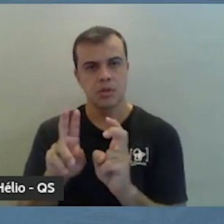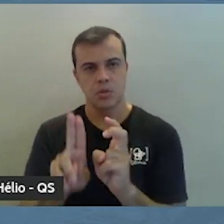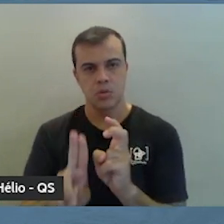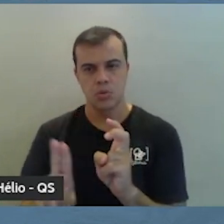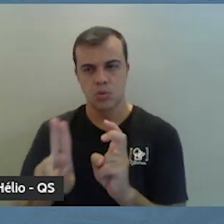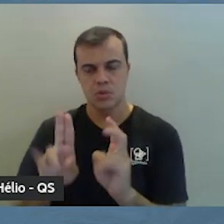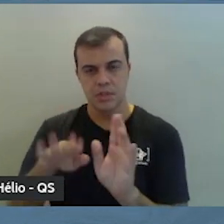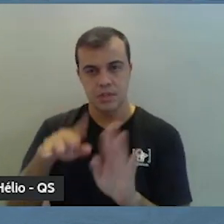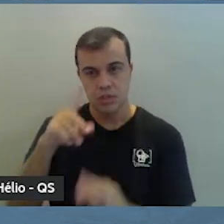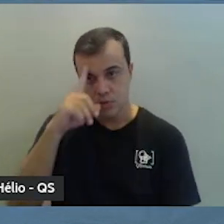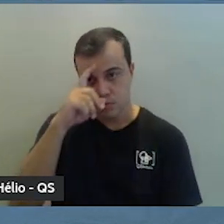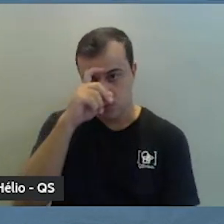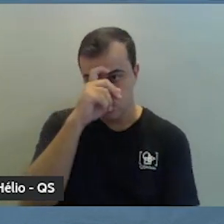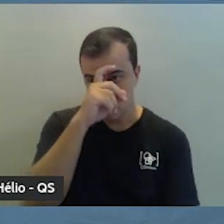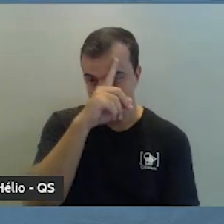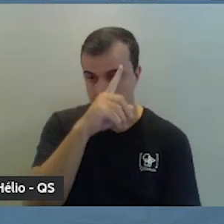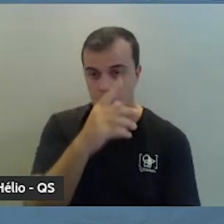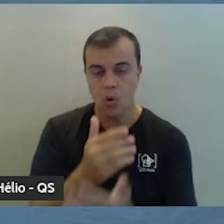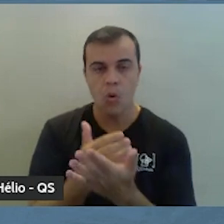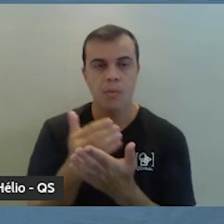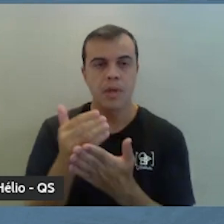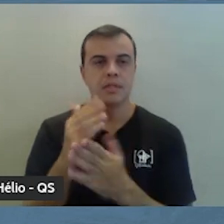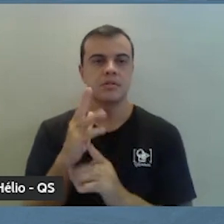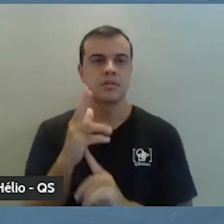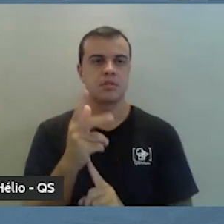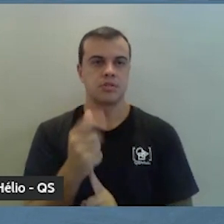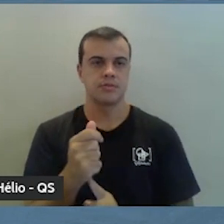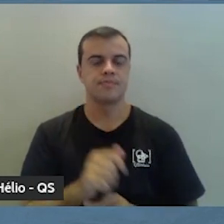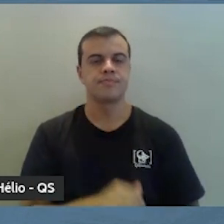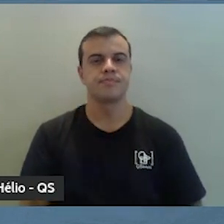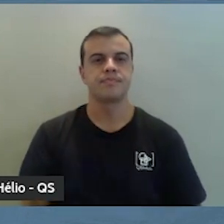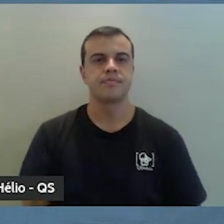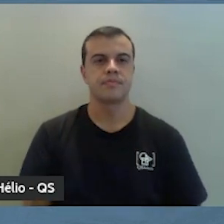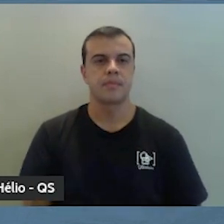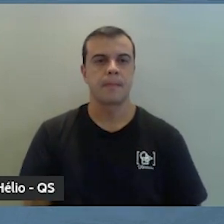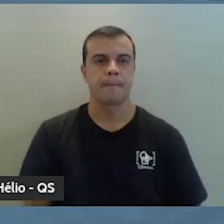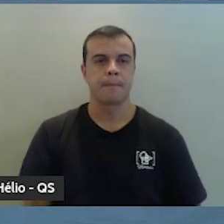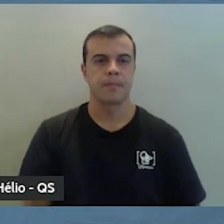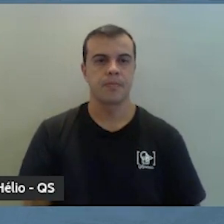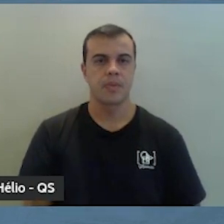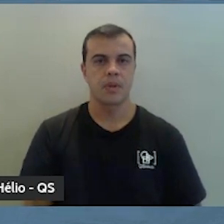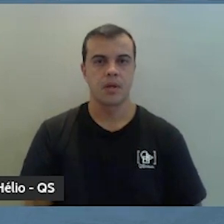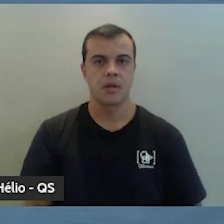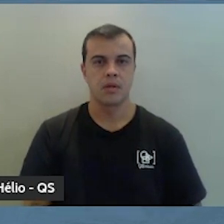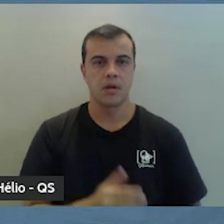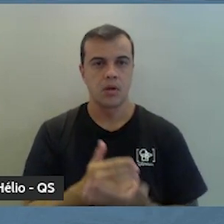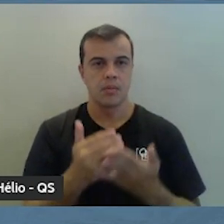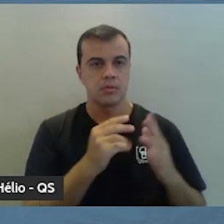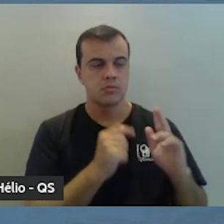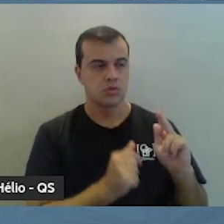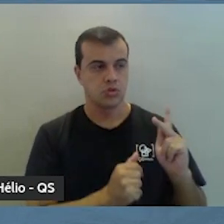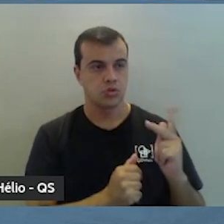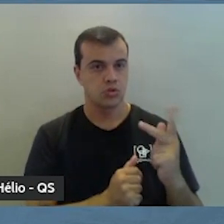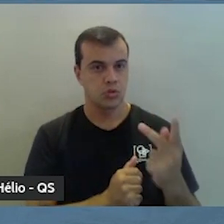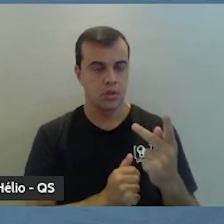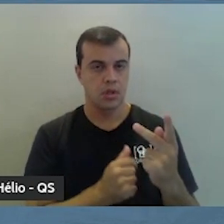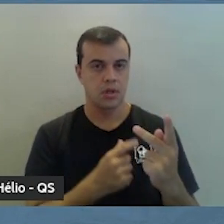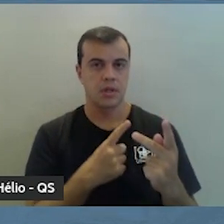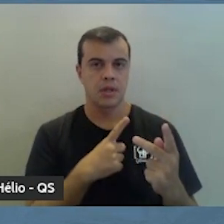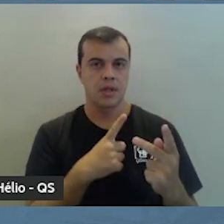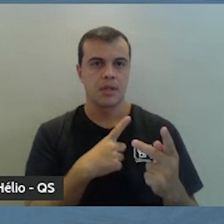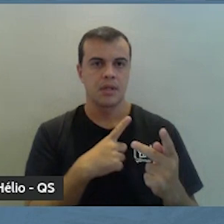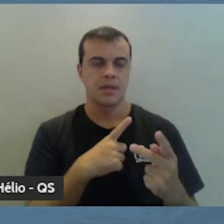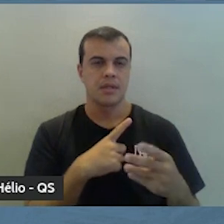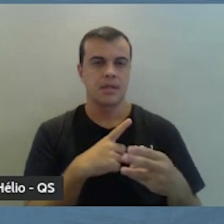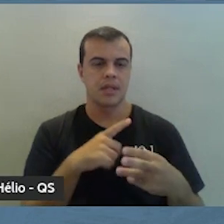que dificulta a chegada desses artistas, né? Então, bora a cronologia. Eu coloquei